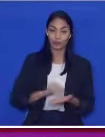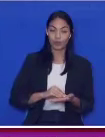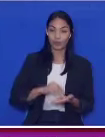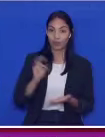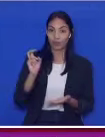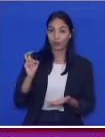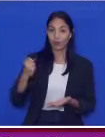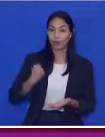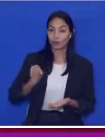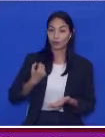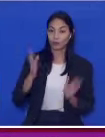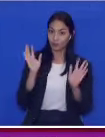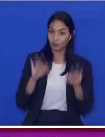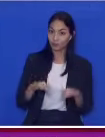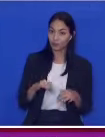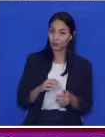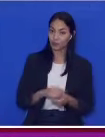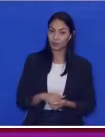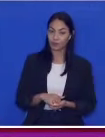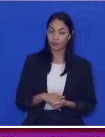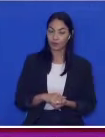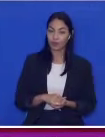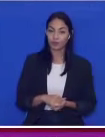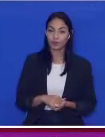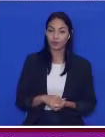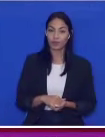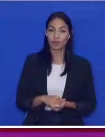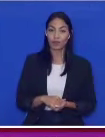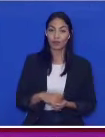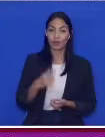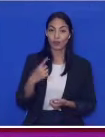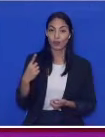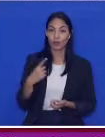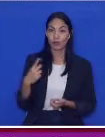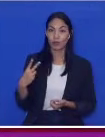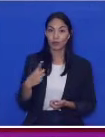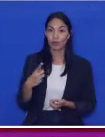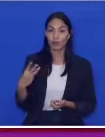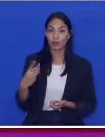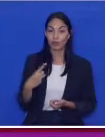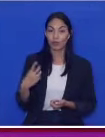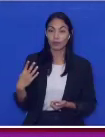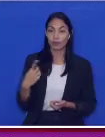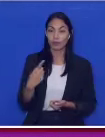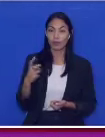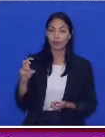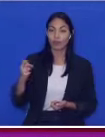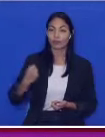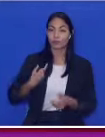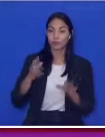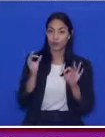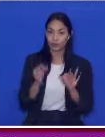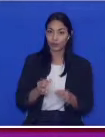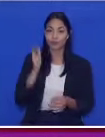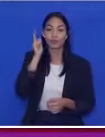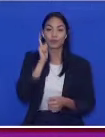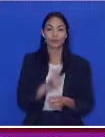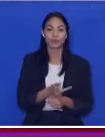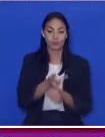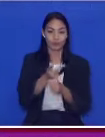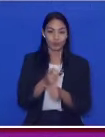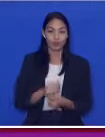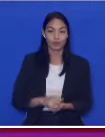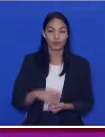10 números, faltam 5. Você ganha acertando 11, 12, 13, 14 ou 15 números na Loto